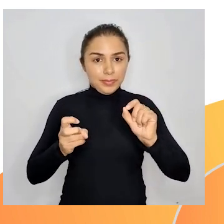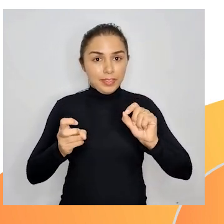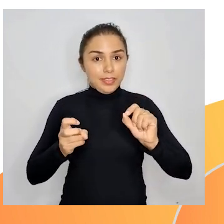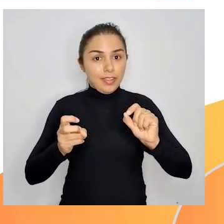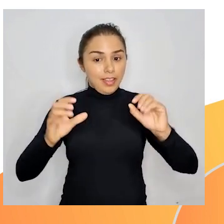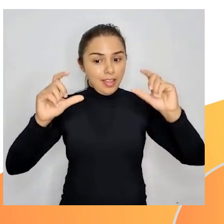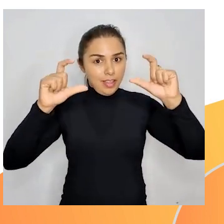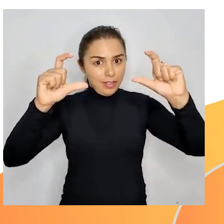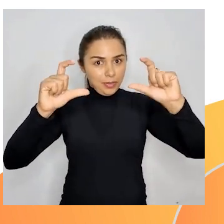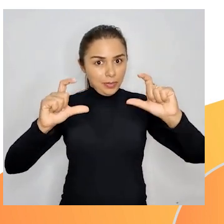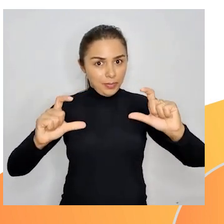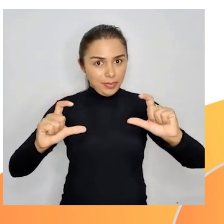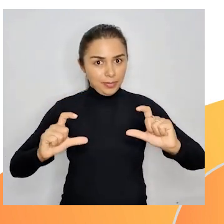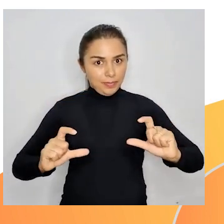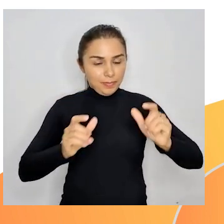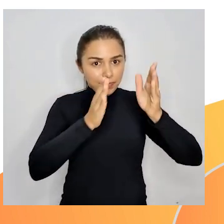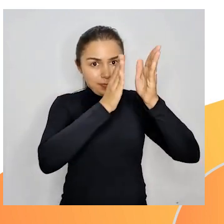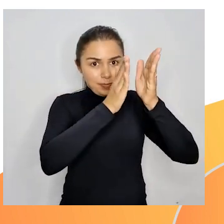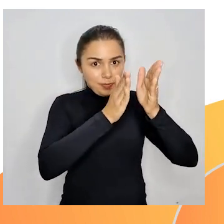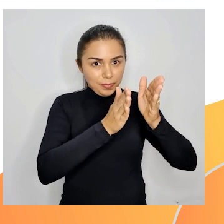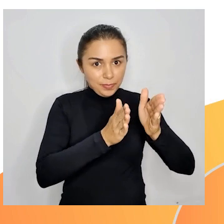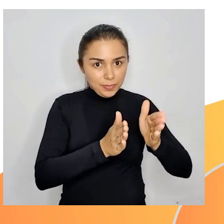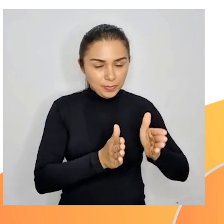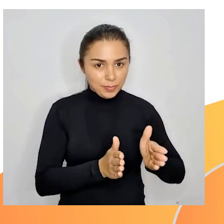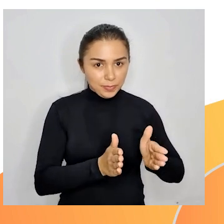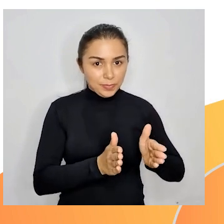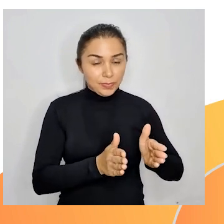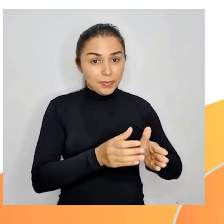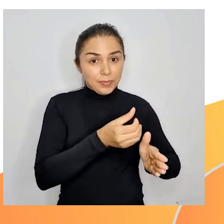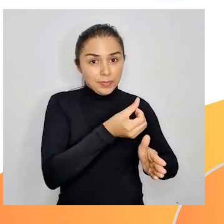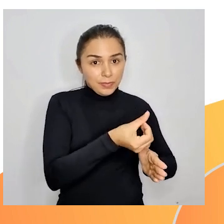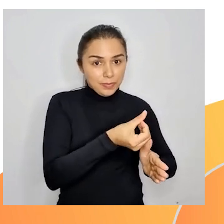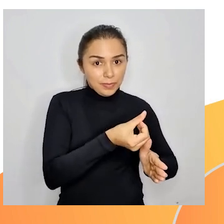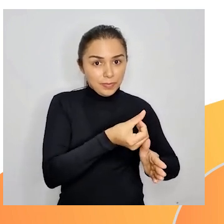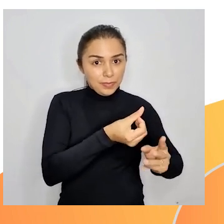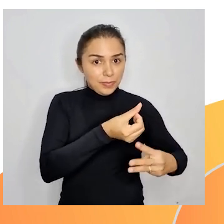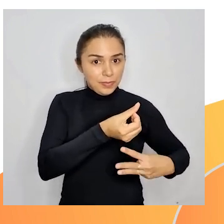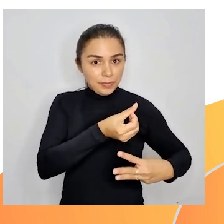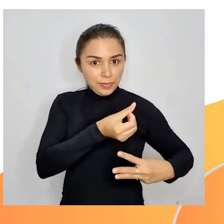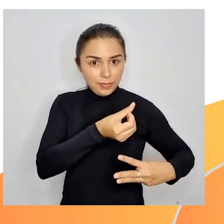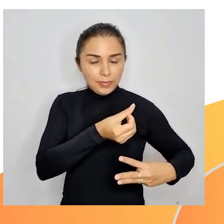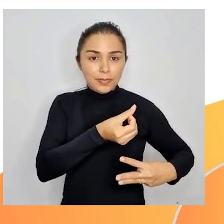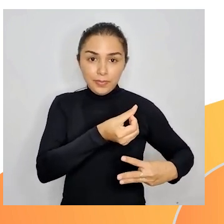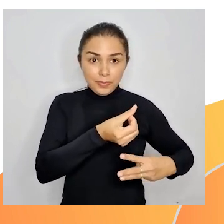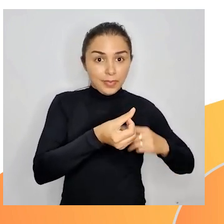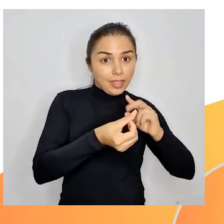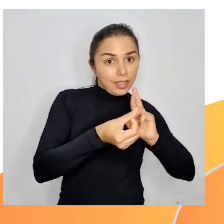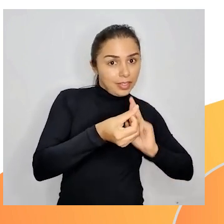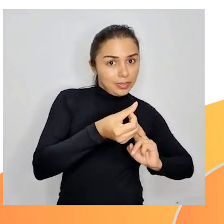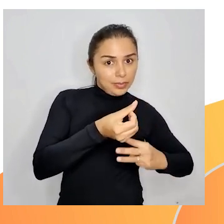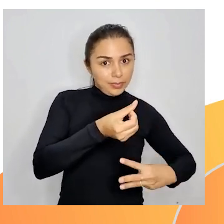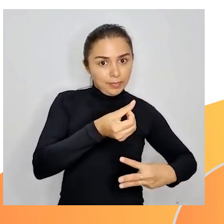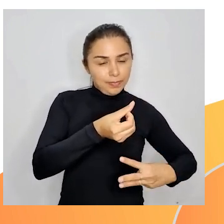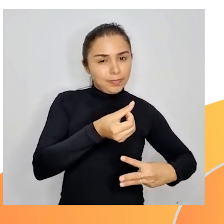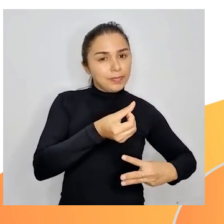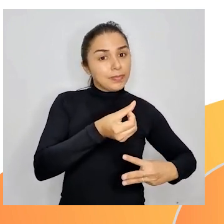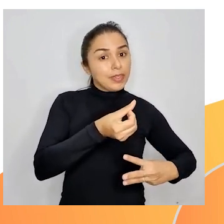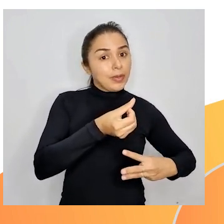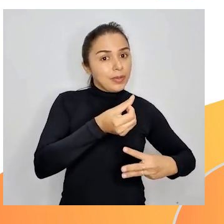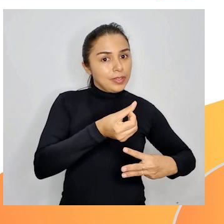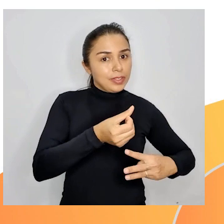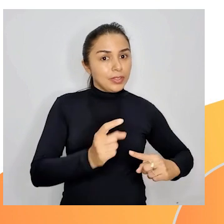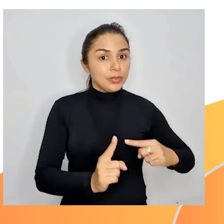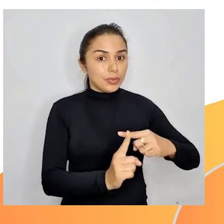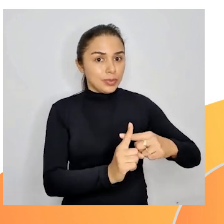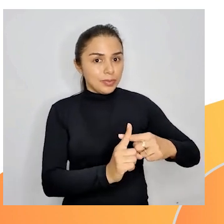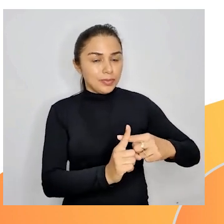tenho o 6 no subtraindo e o 3 lá no meu resultado. Então, eu vou somar 6 mais 3, dá 9.